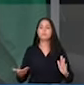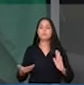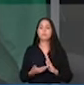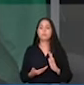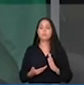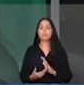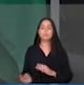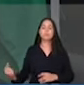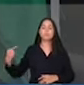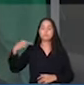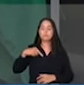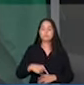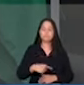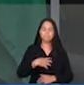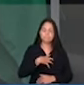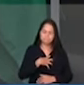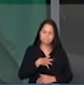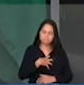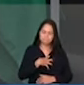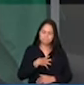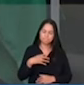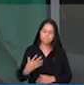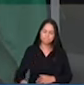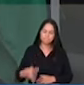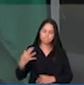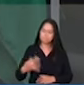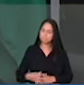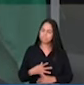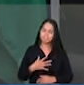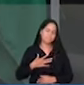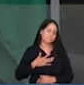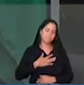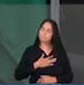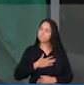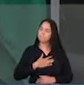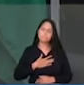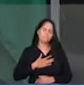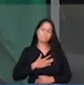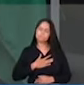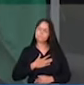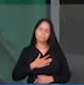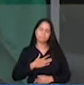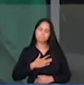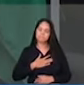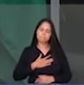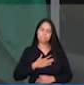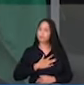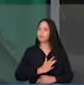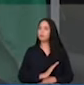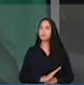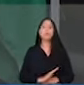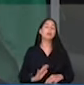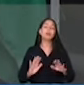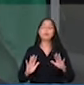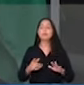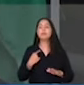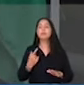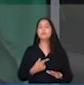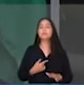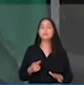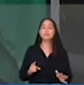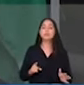pesar de uma maneira que jamais gostaria que acontecesse senhor presidente mas não cabe a nós questionar os